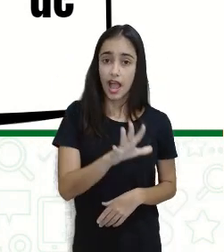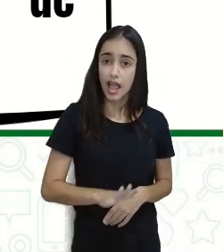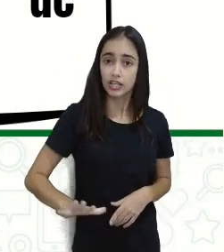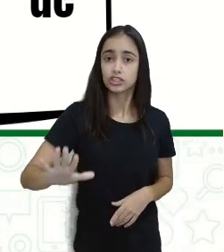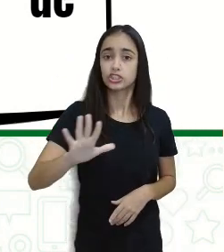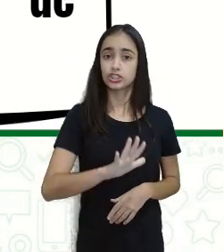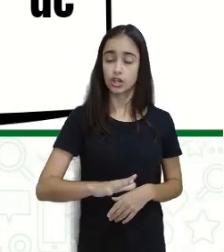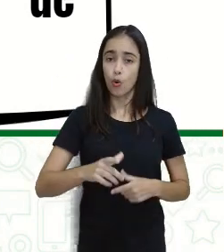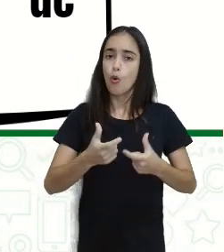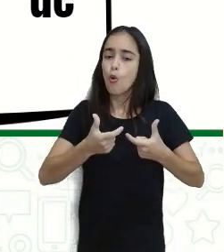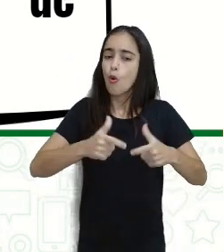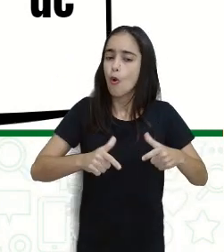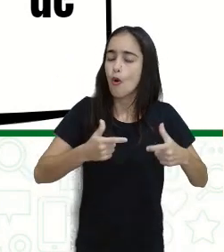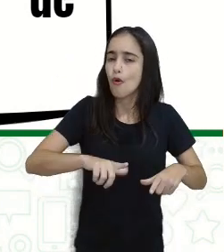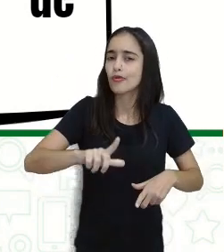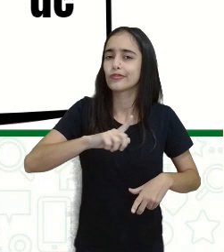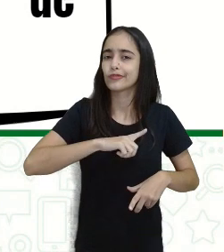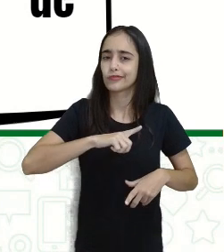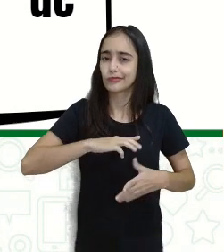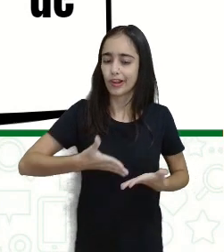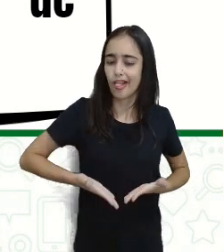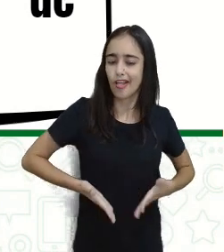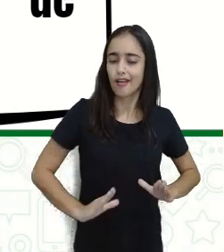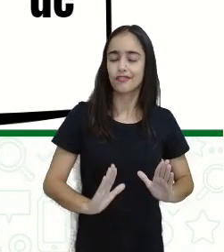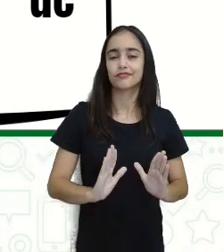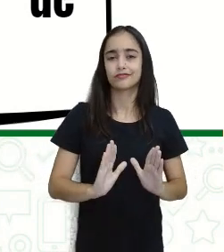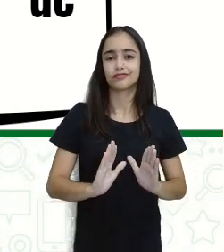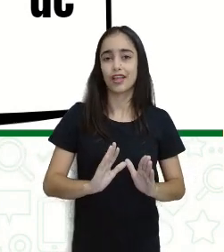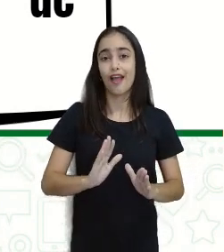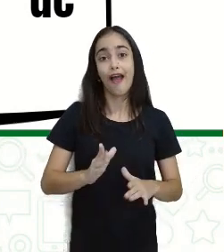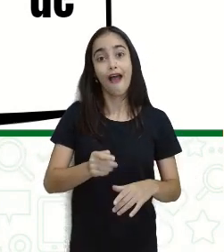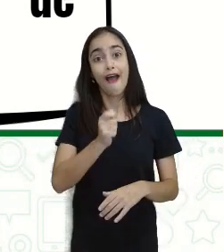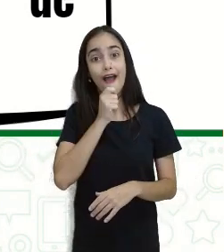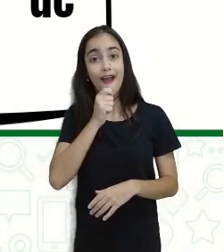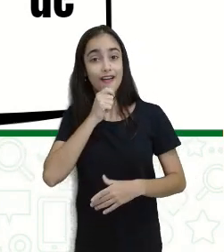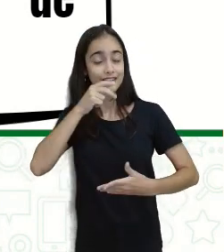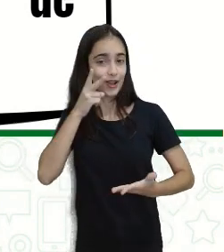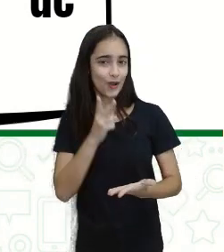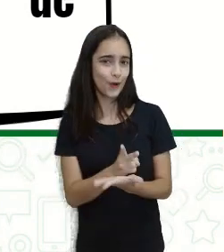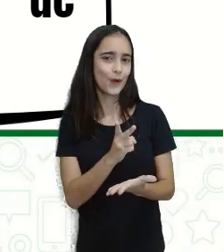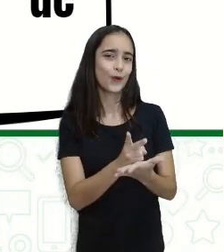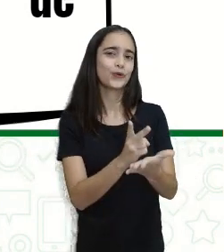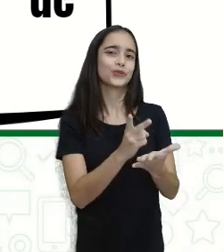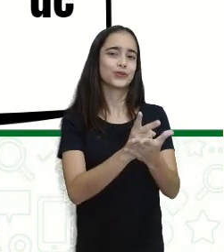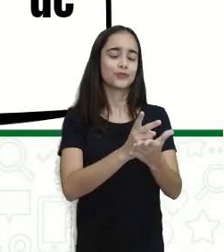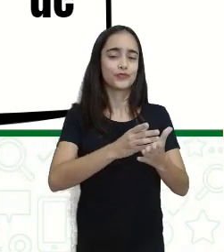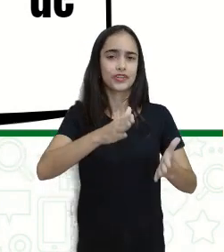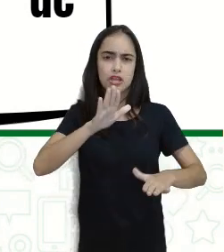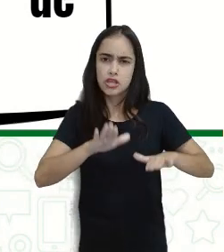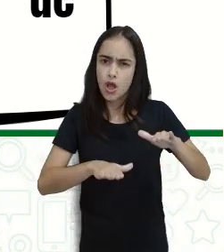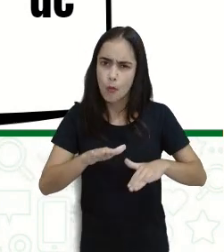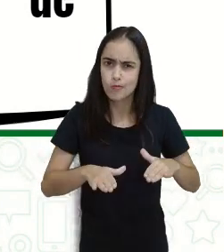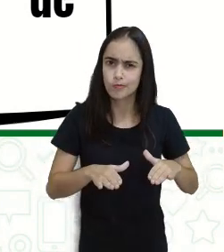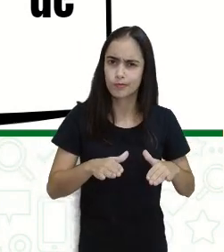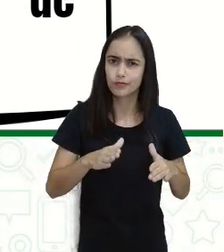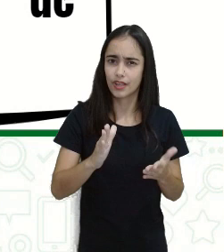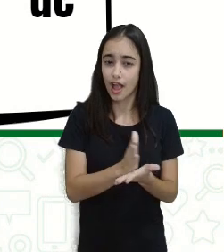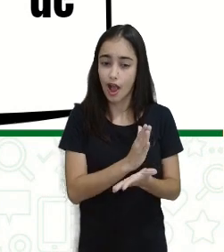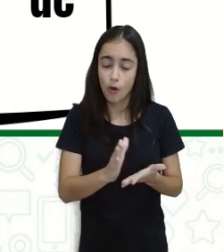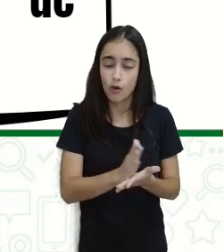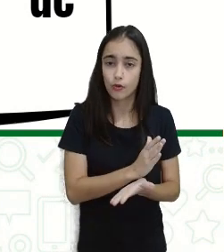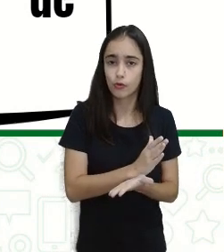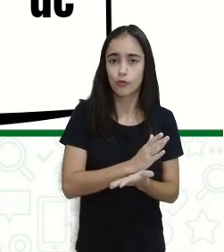onde estava localizado o Quilombo, em União dos Palmares, ainda permanece ali, e algumas foram revitalizadas e